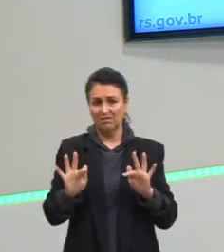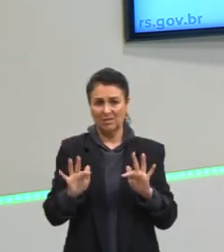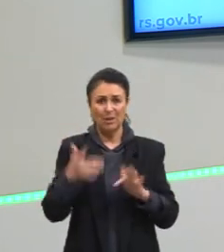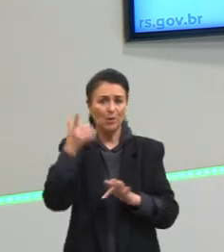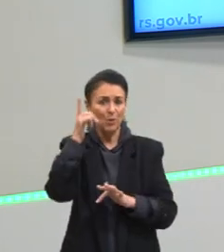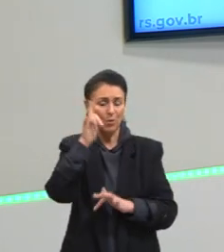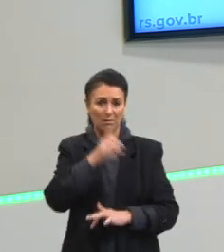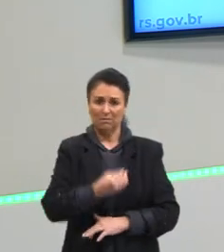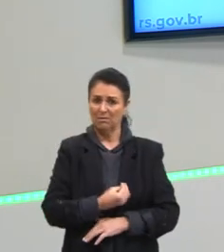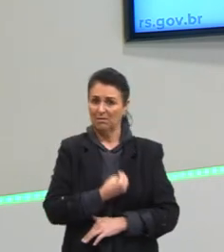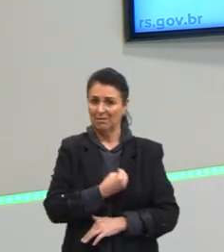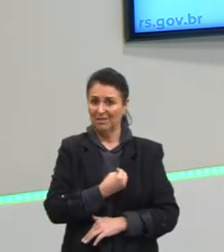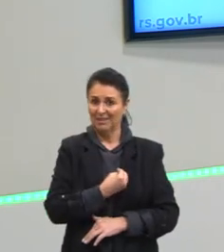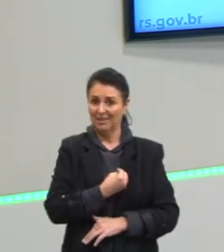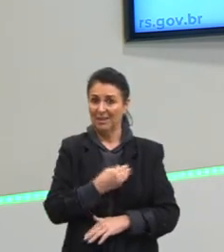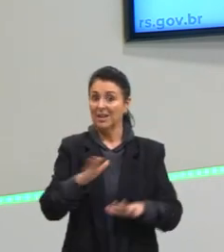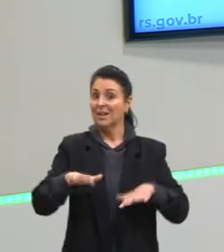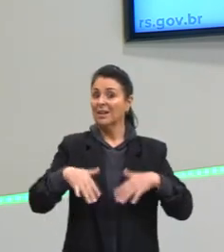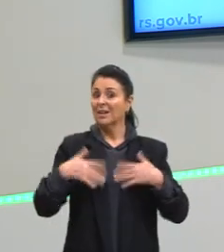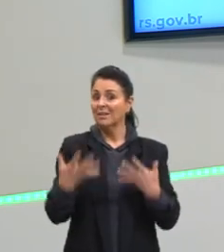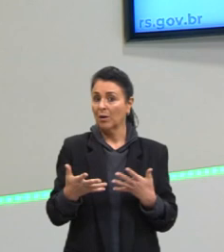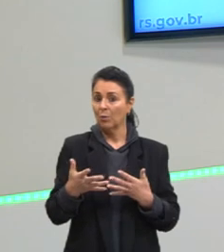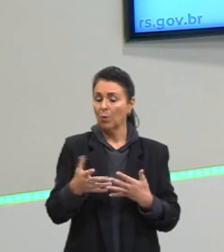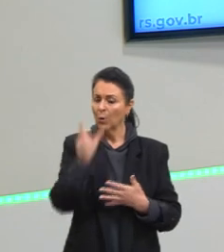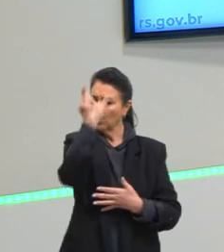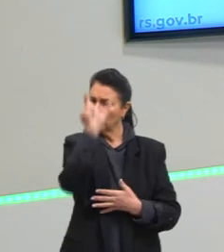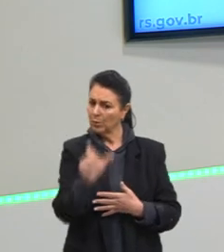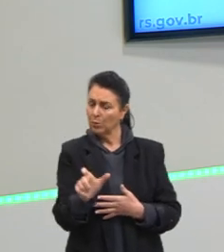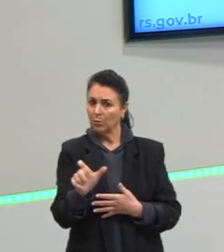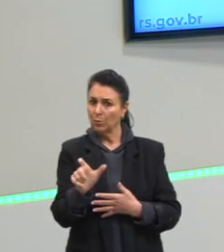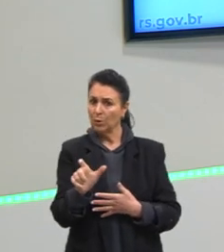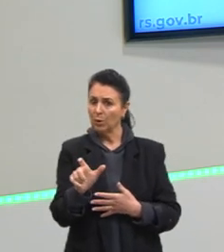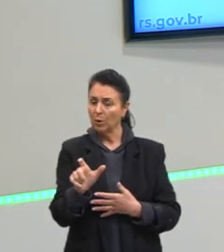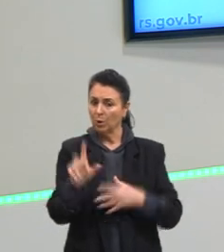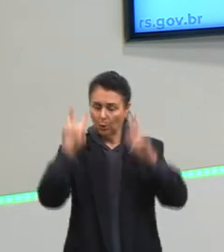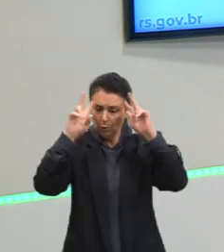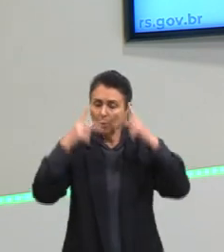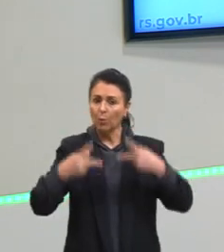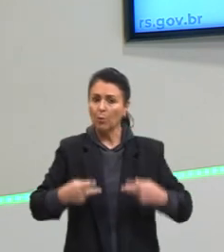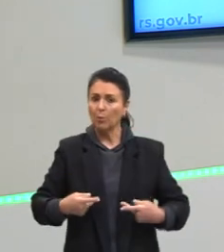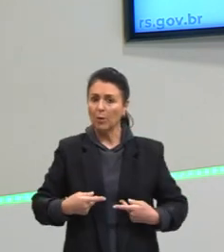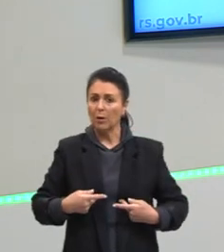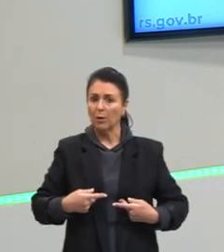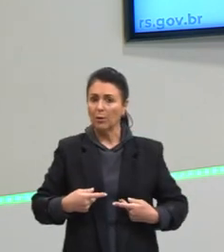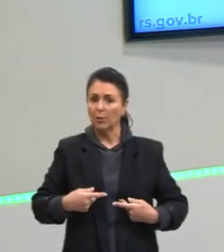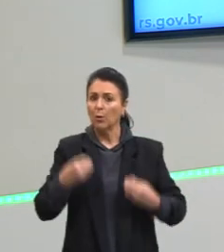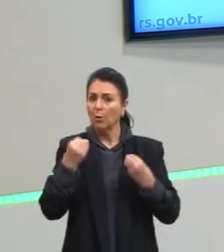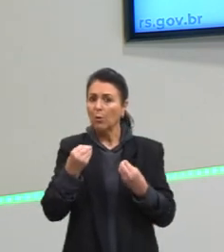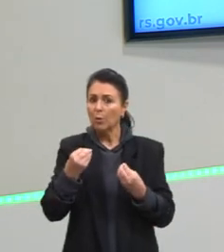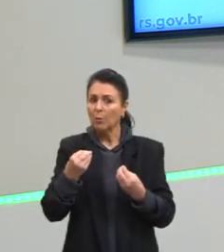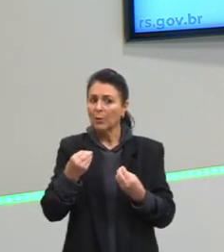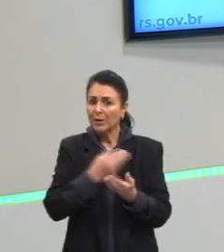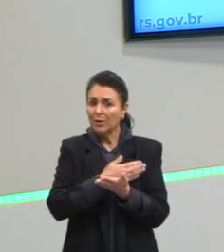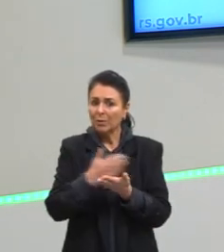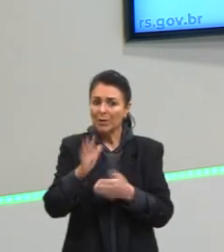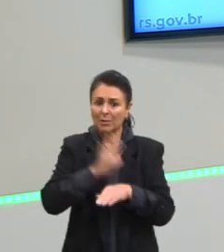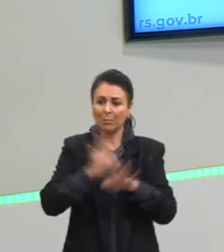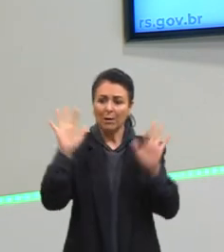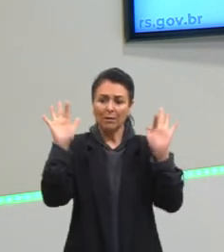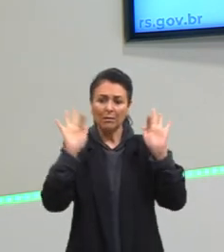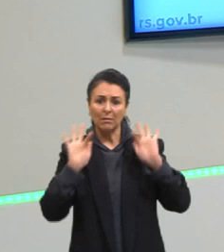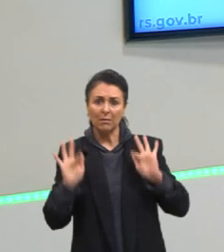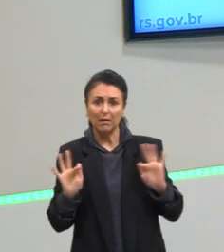o a realização do ser humano acontece Nápoles por Aristóteles apólice é